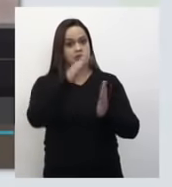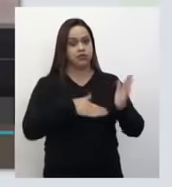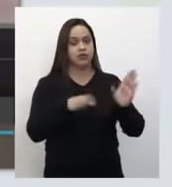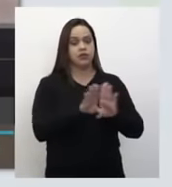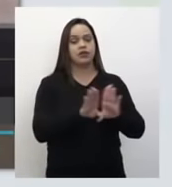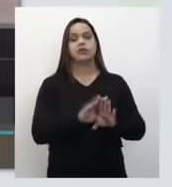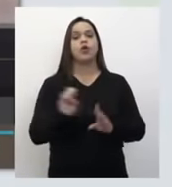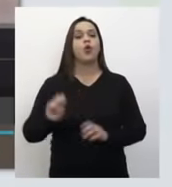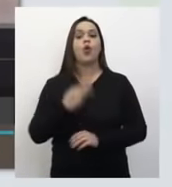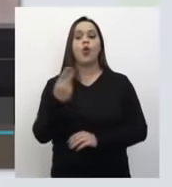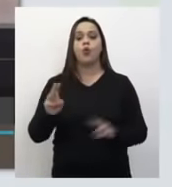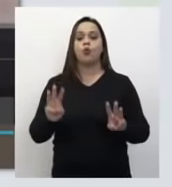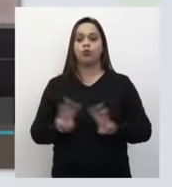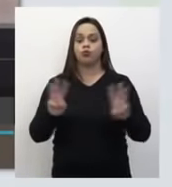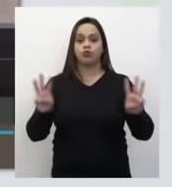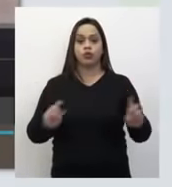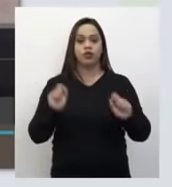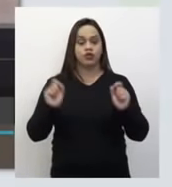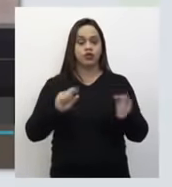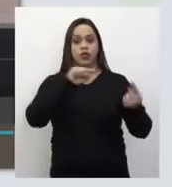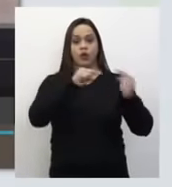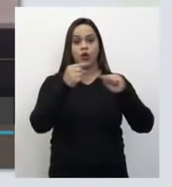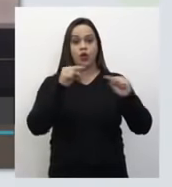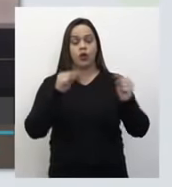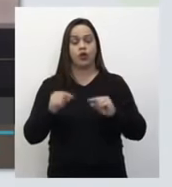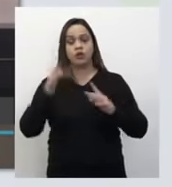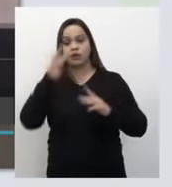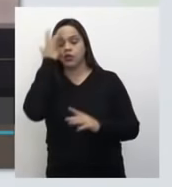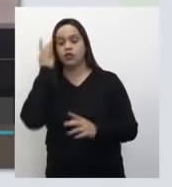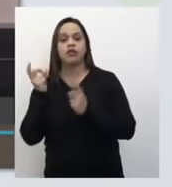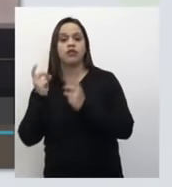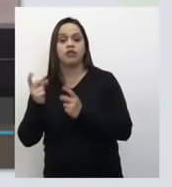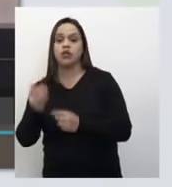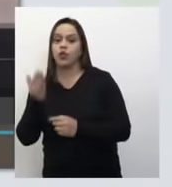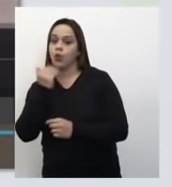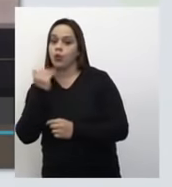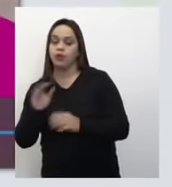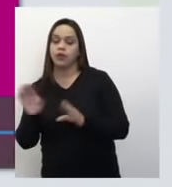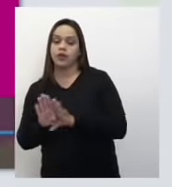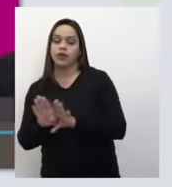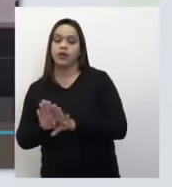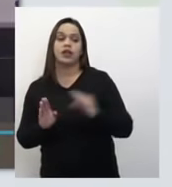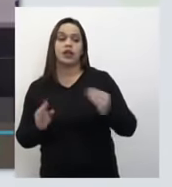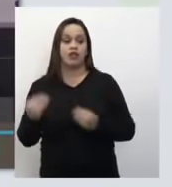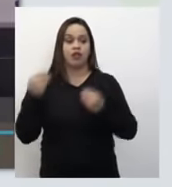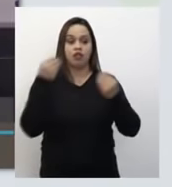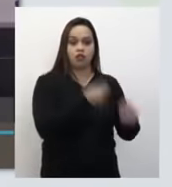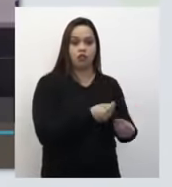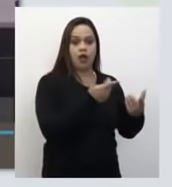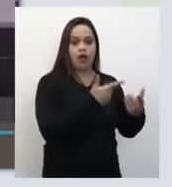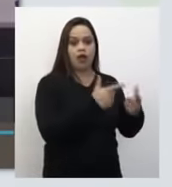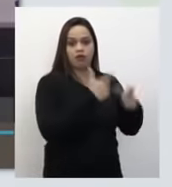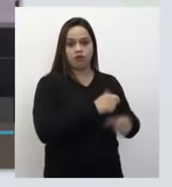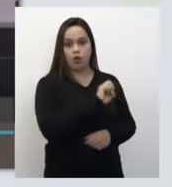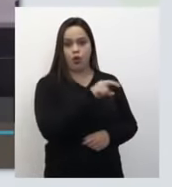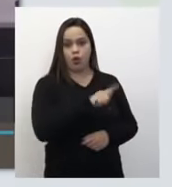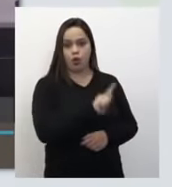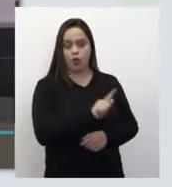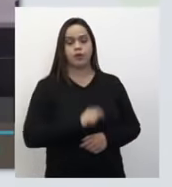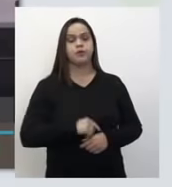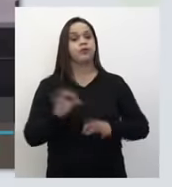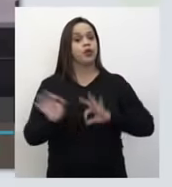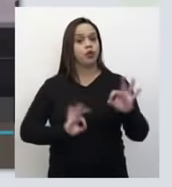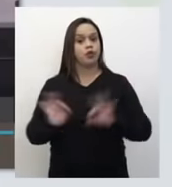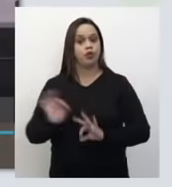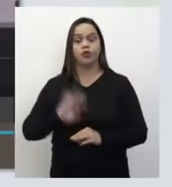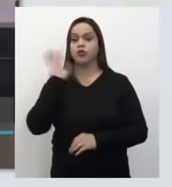que conecte fornecedores de alimentos a ONGs que atendem comunidades vulneráveis. Um projeto muito bacana